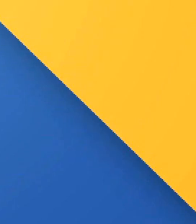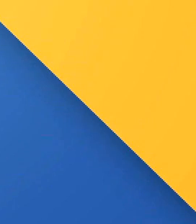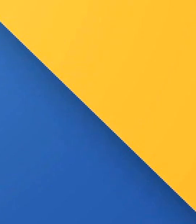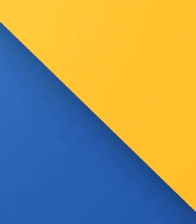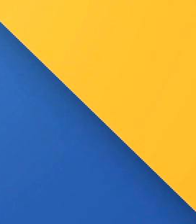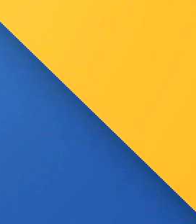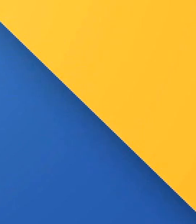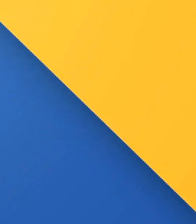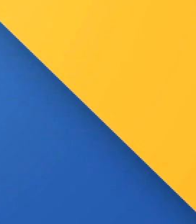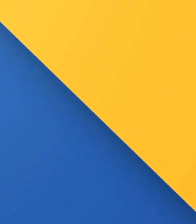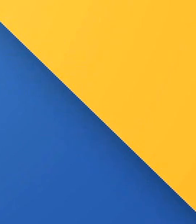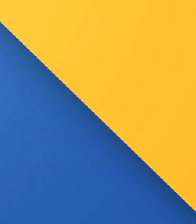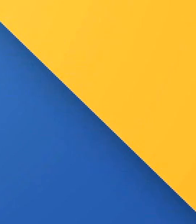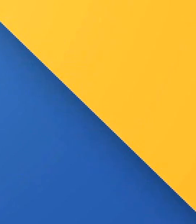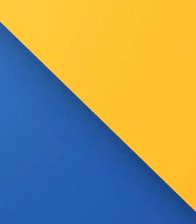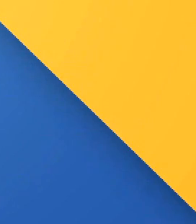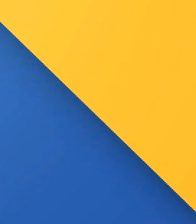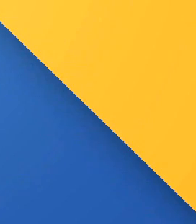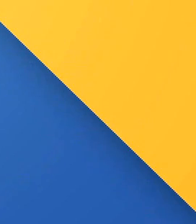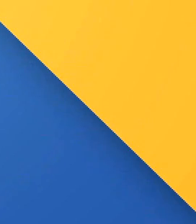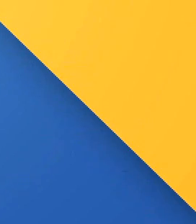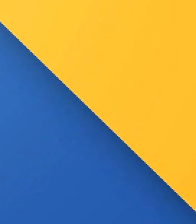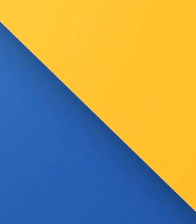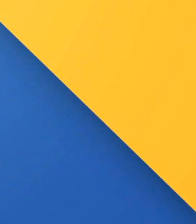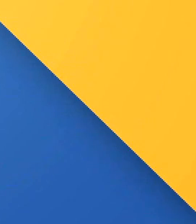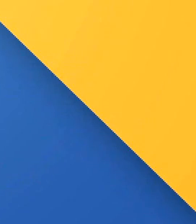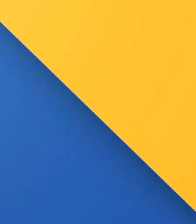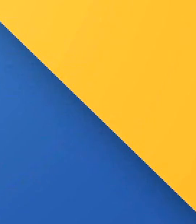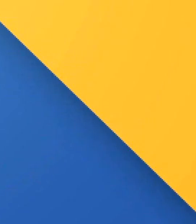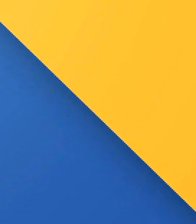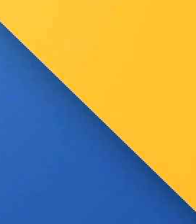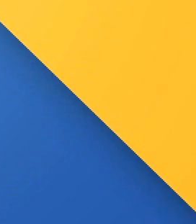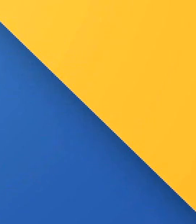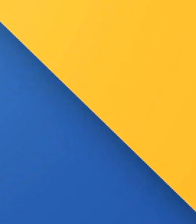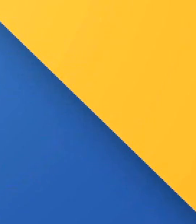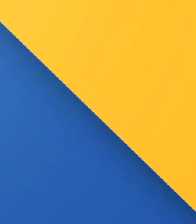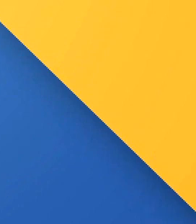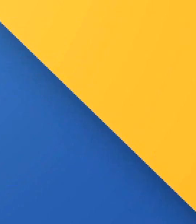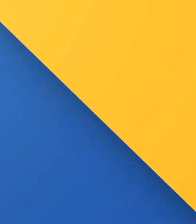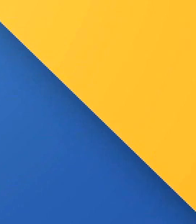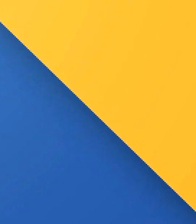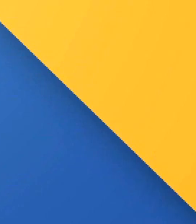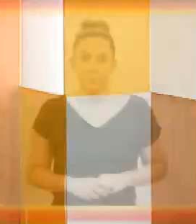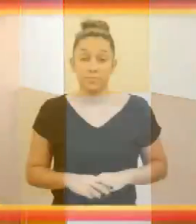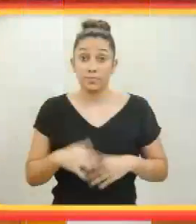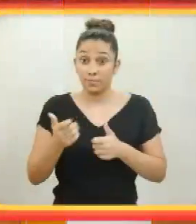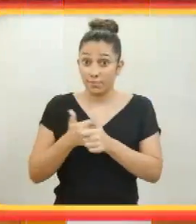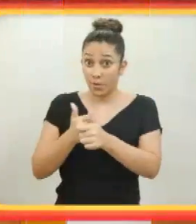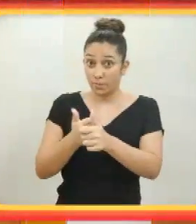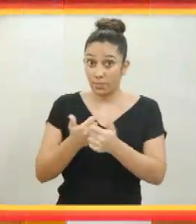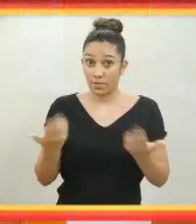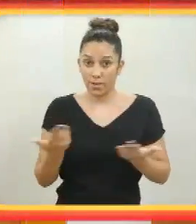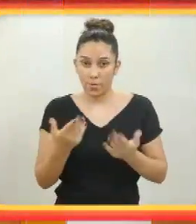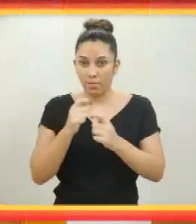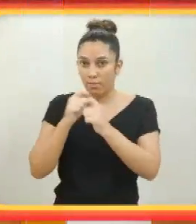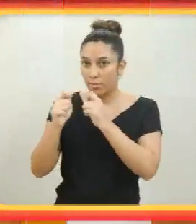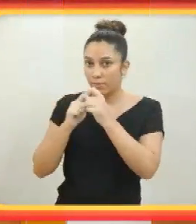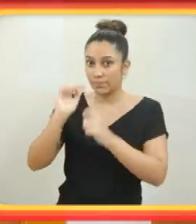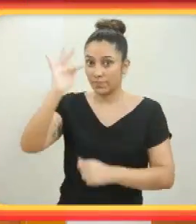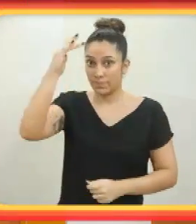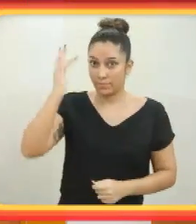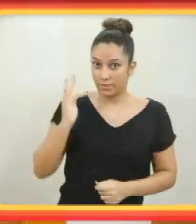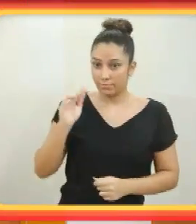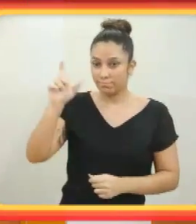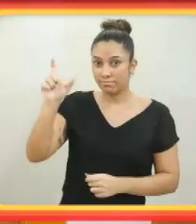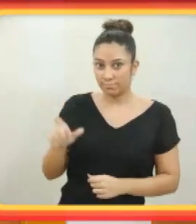Foto: abraçada a Kátia, Isaura com o troféu na mão esquerda. Ao fundo, 5 pessoas e um pódio. Acompanhe agora uma entrevista